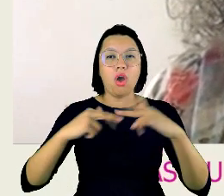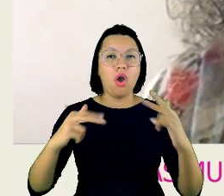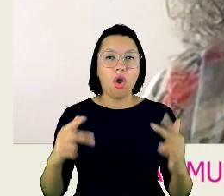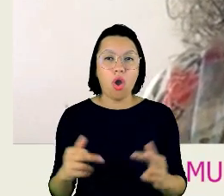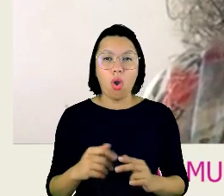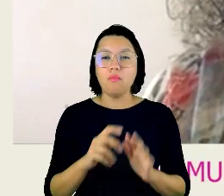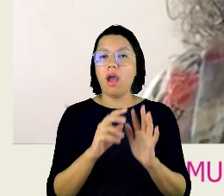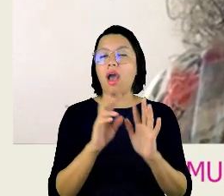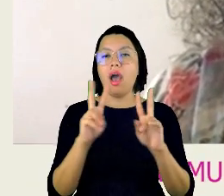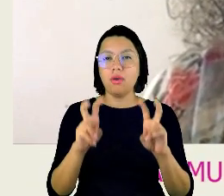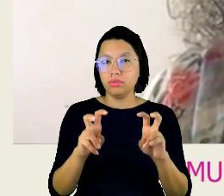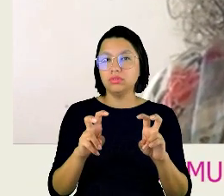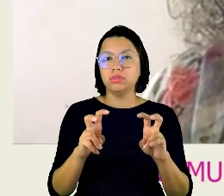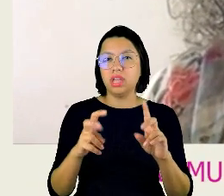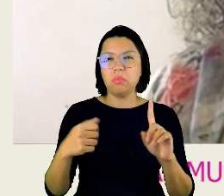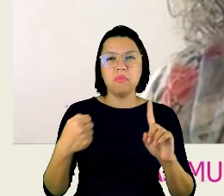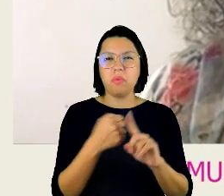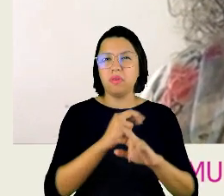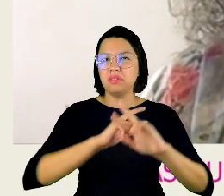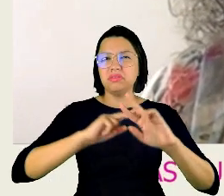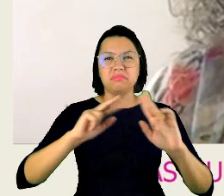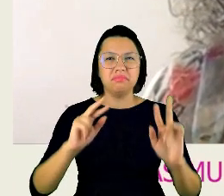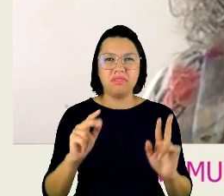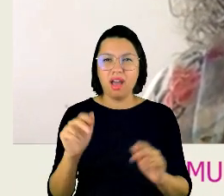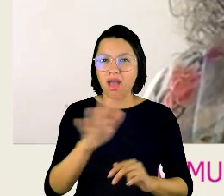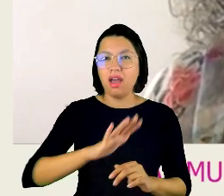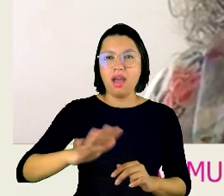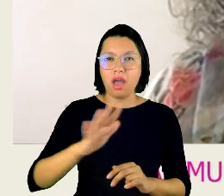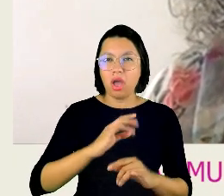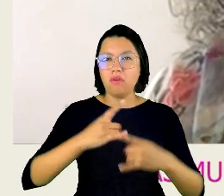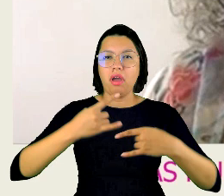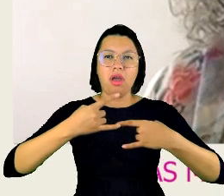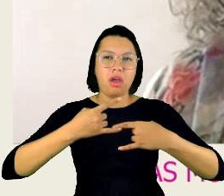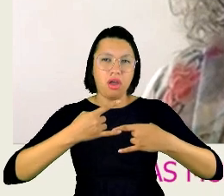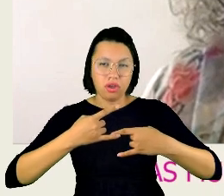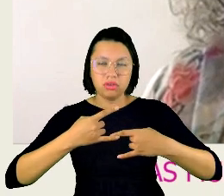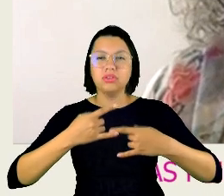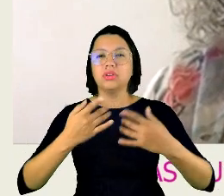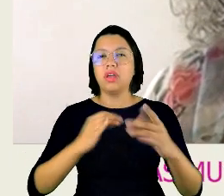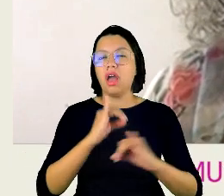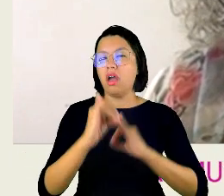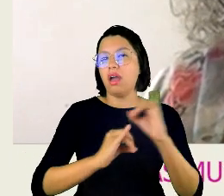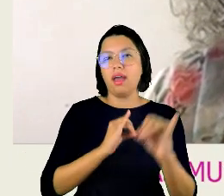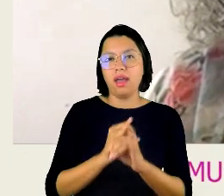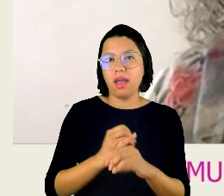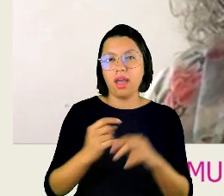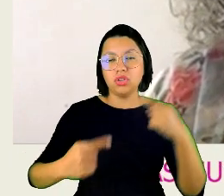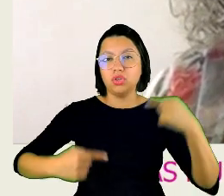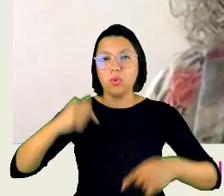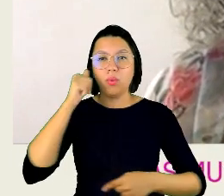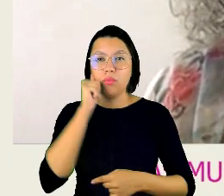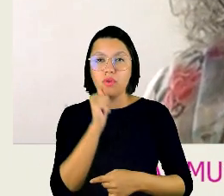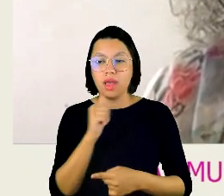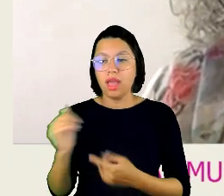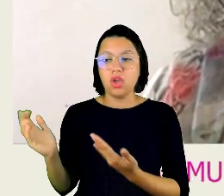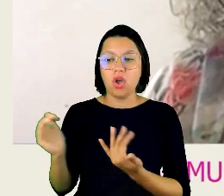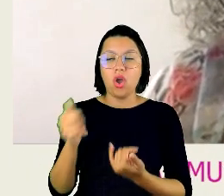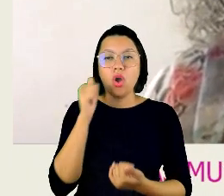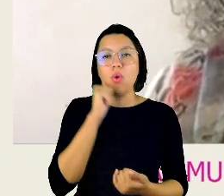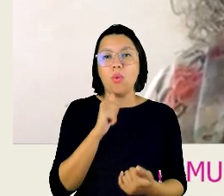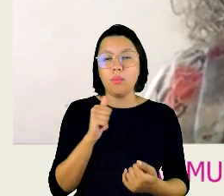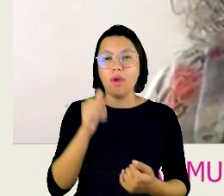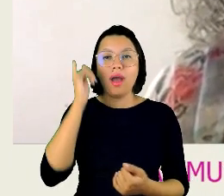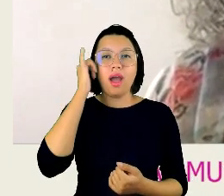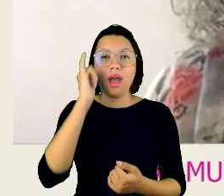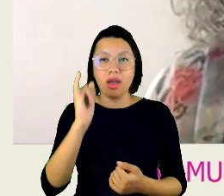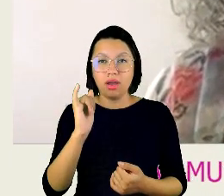desde violências em várias esferas, então digital e online contra mulheres e meninas, a prevenção não só